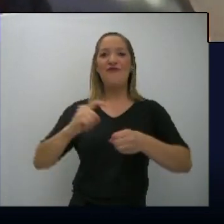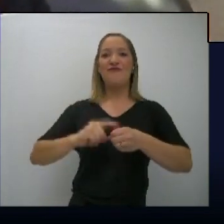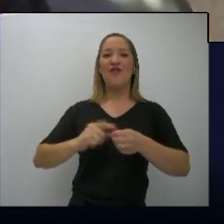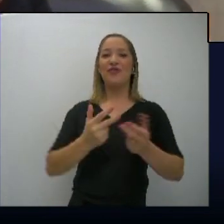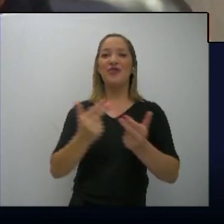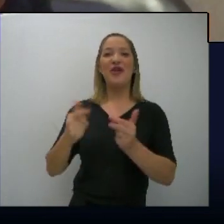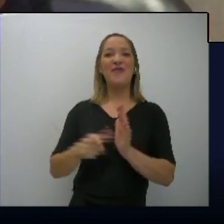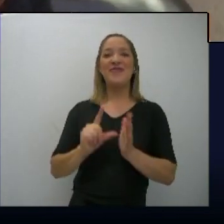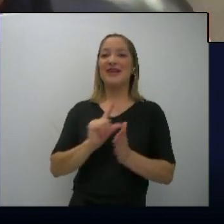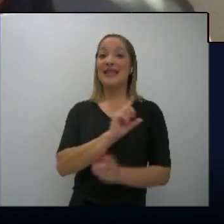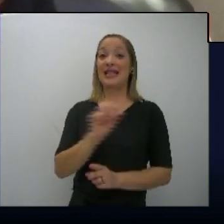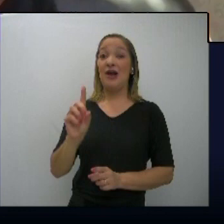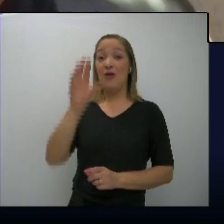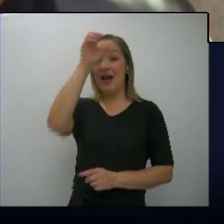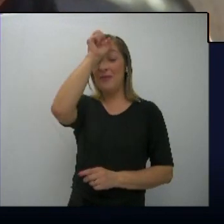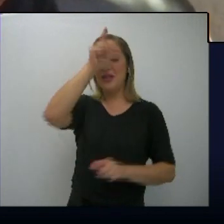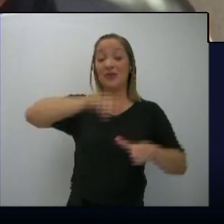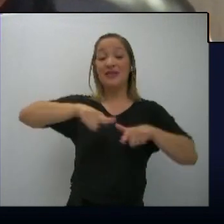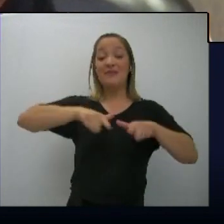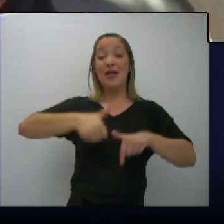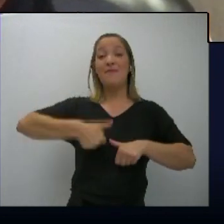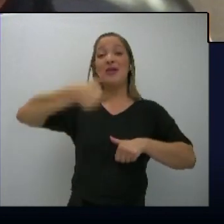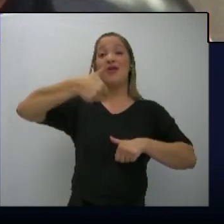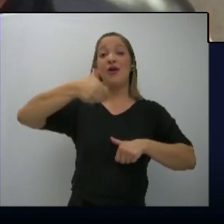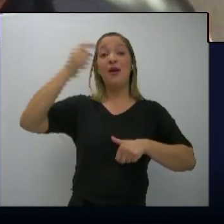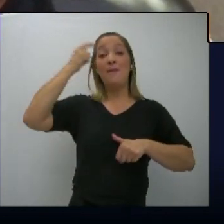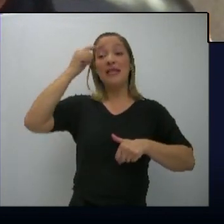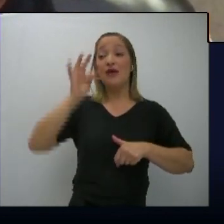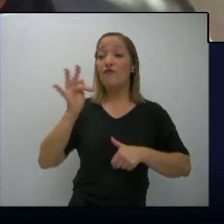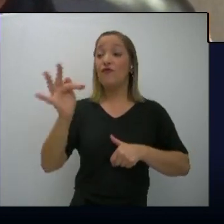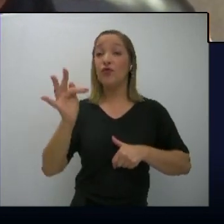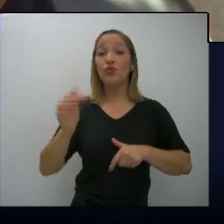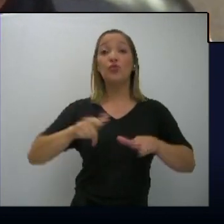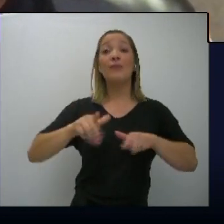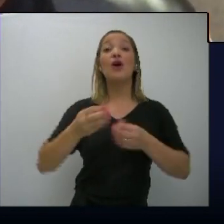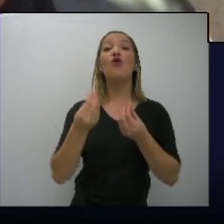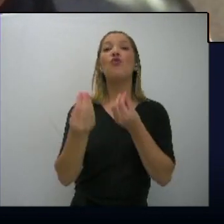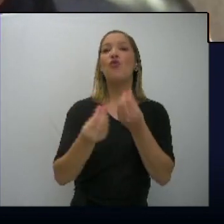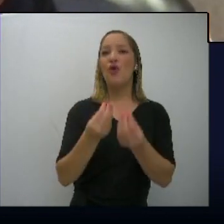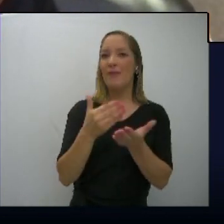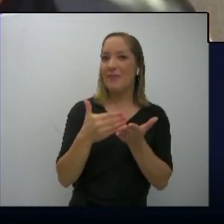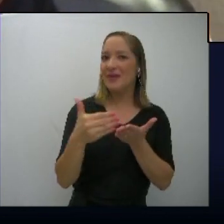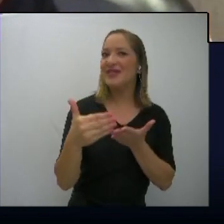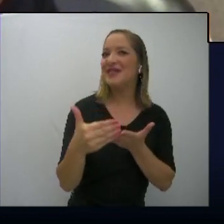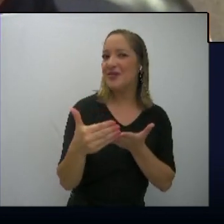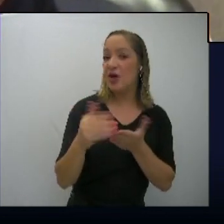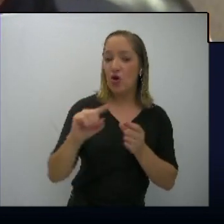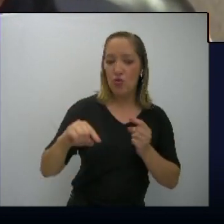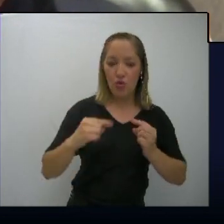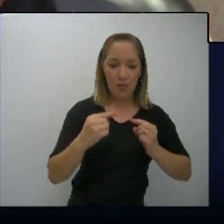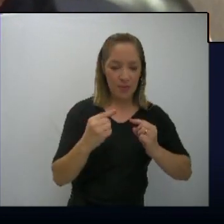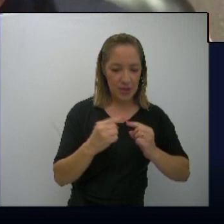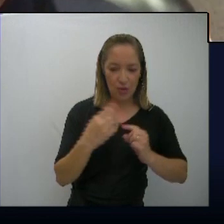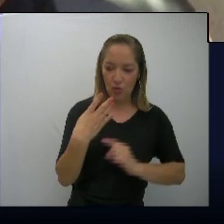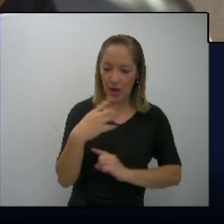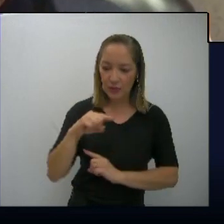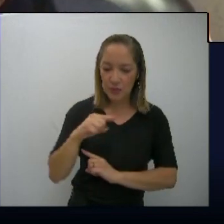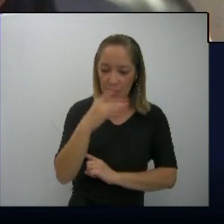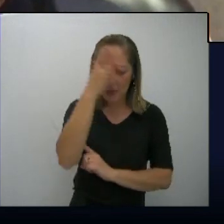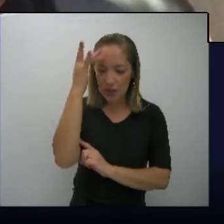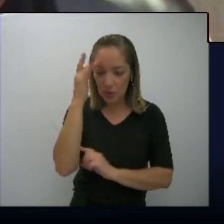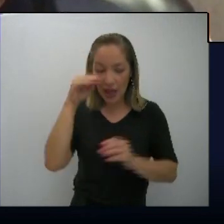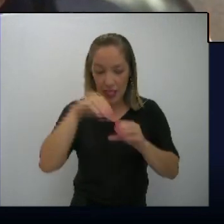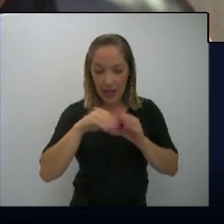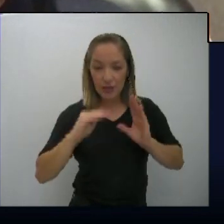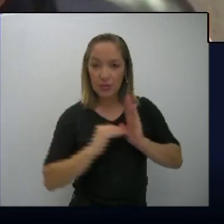trabalhar melhor e ele tem que pensar como é o futuro do trabalho a partir de agora o objetivo não é botar quatro pessoas de volta no escritório é descobrir como que eu